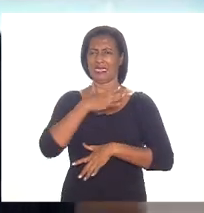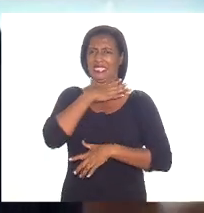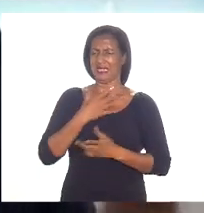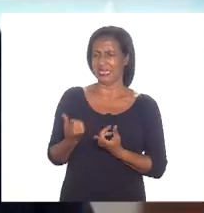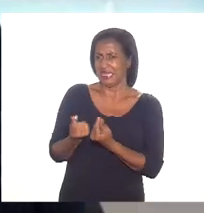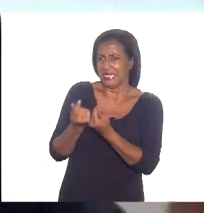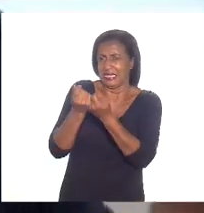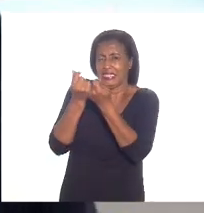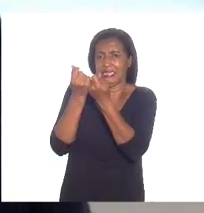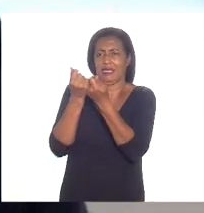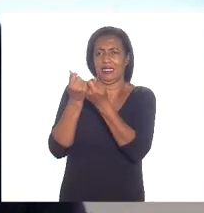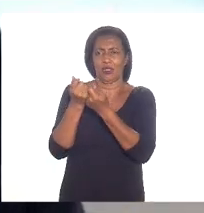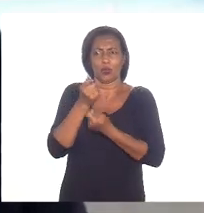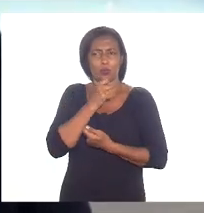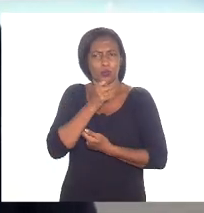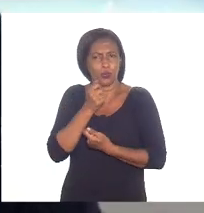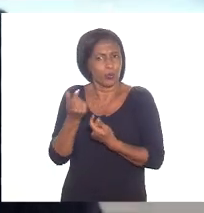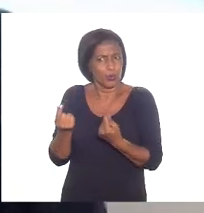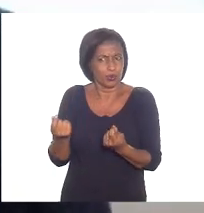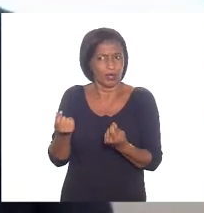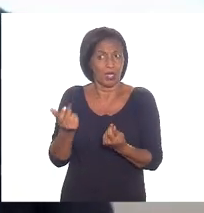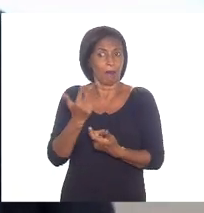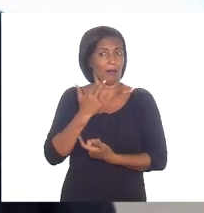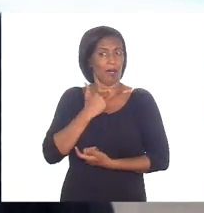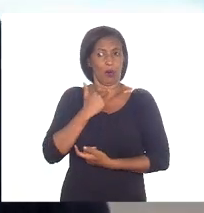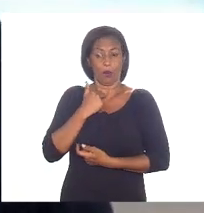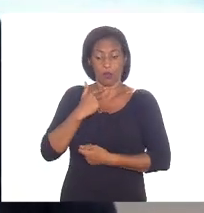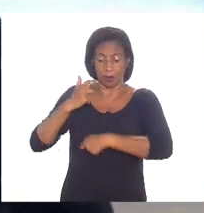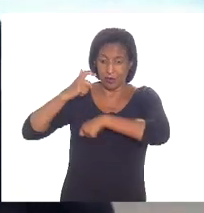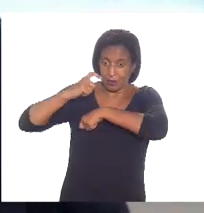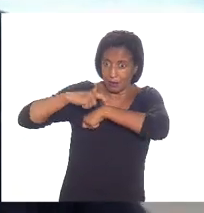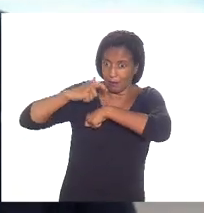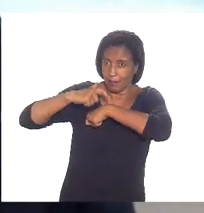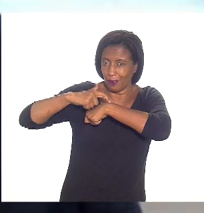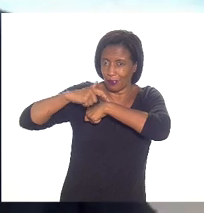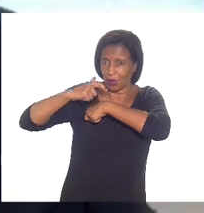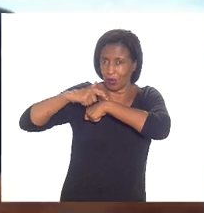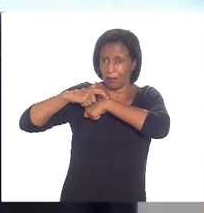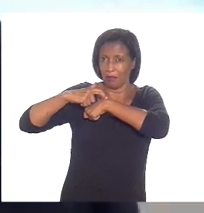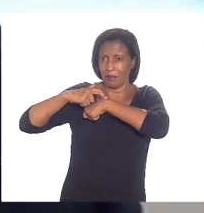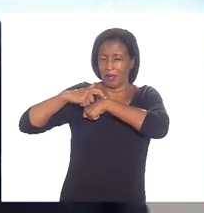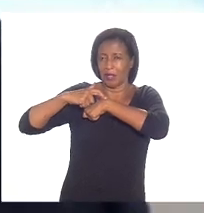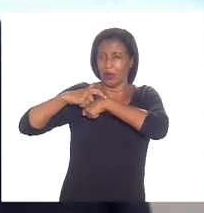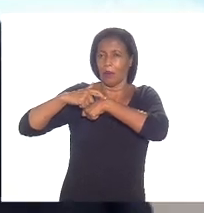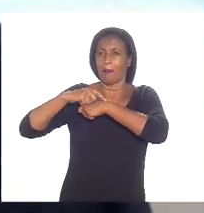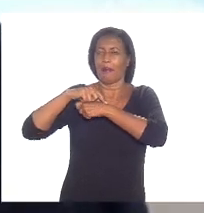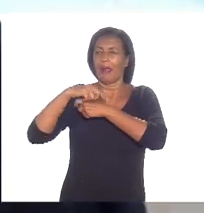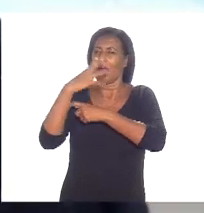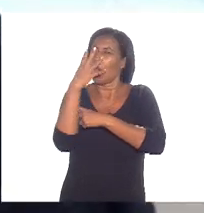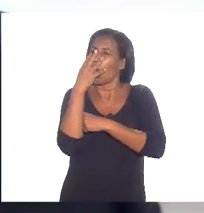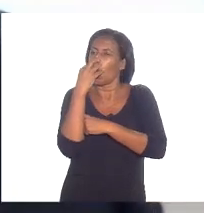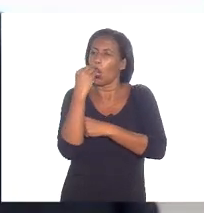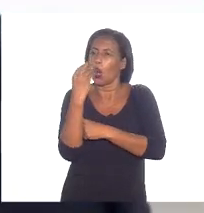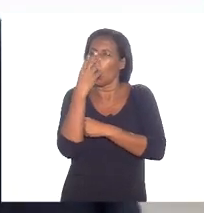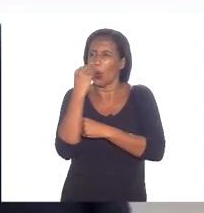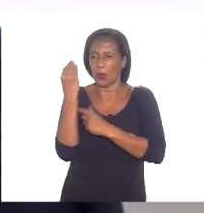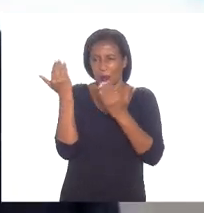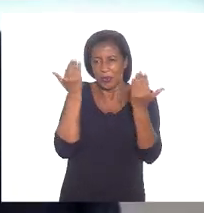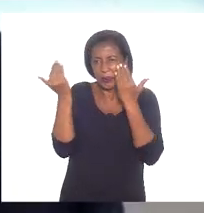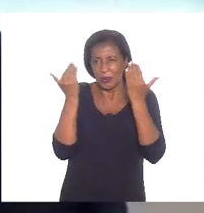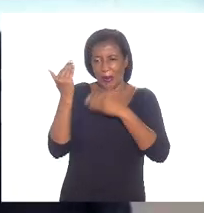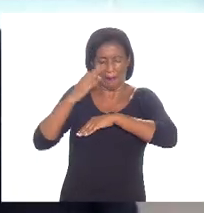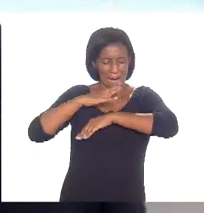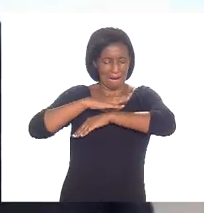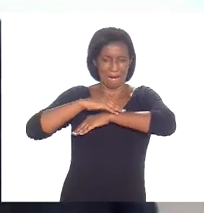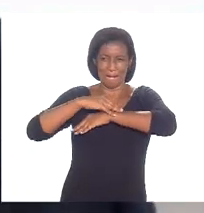mas a gente não pode utilizar esse momento como subterfúgio para lobos em pele de cordeiro fazerem a sua narrativa aqui